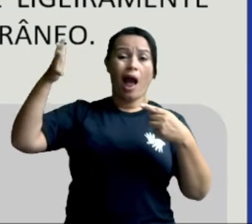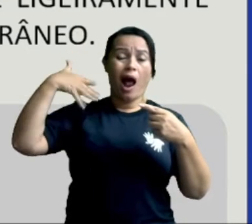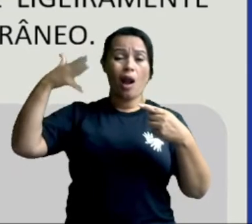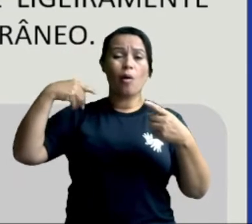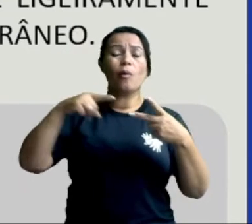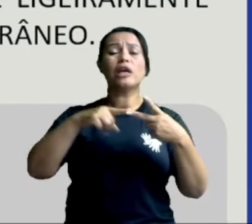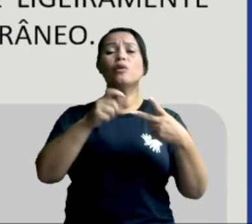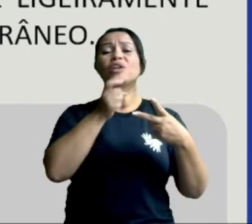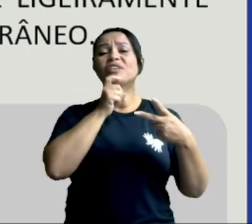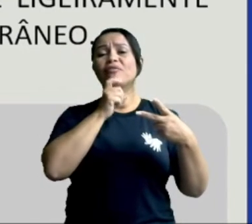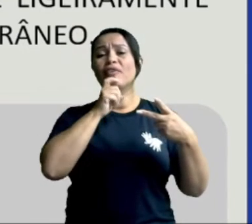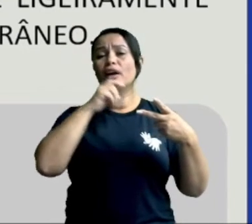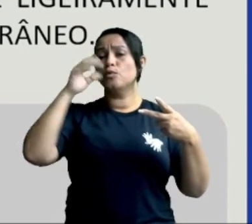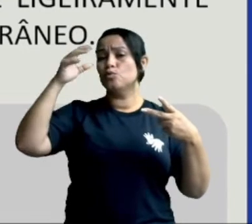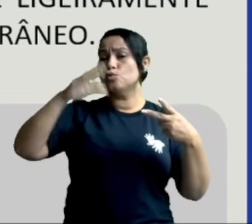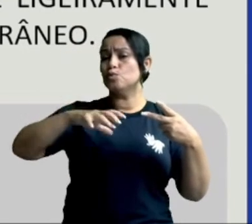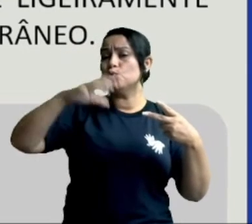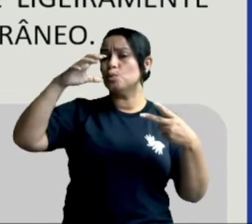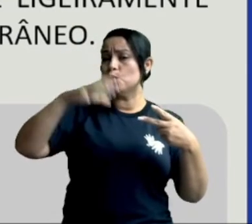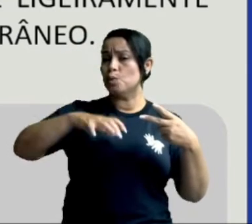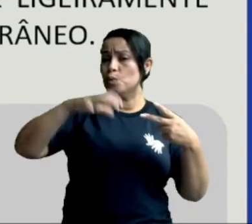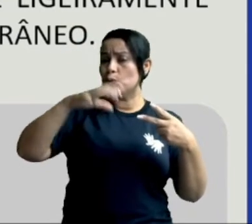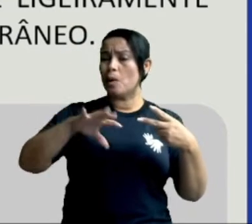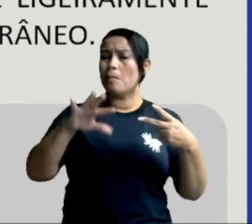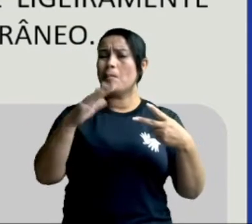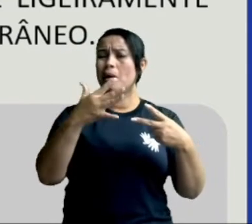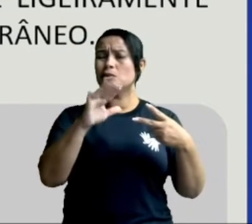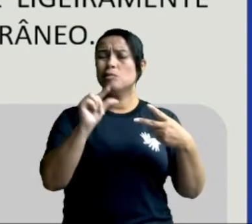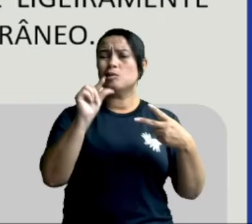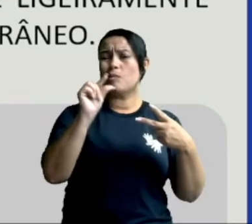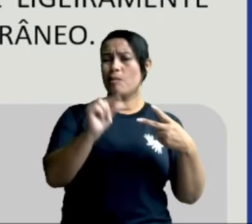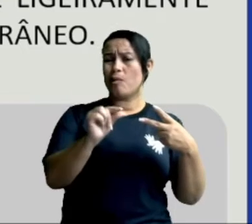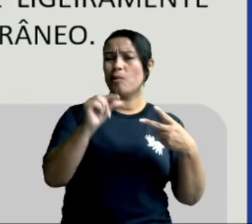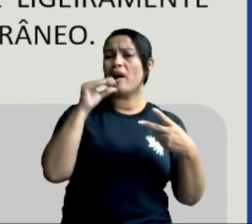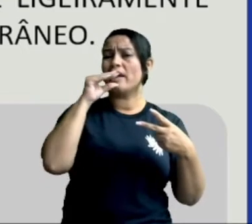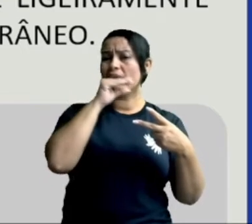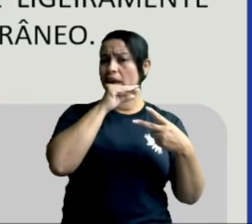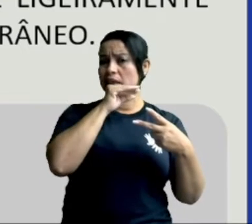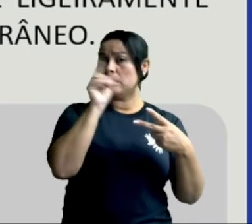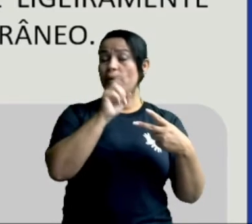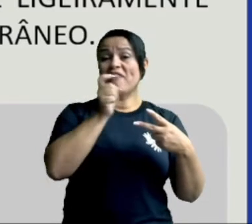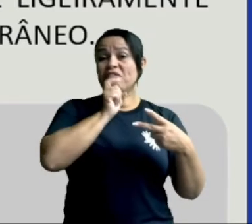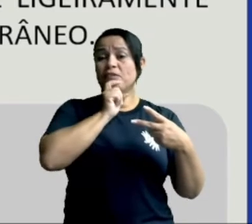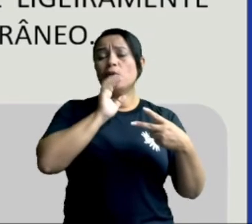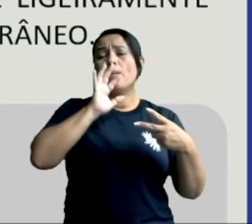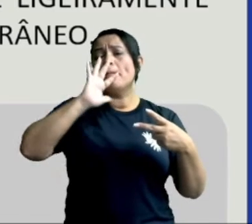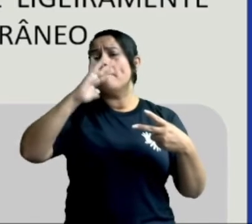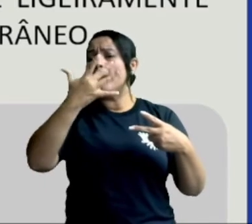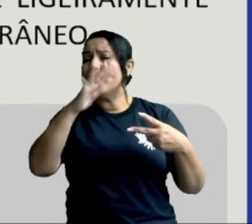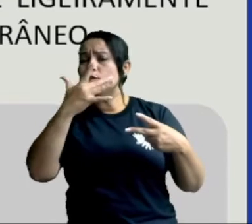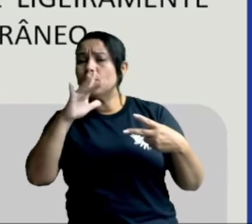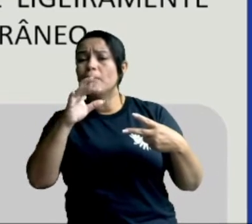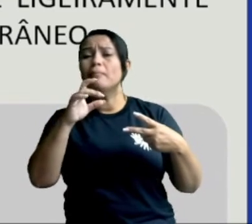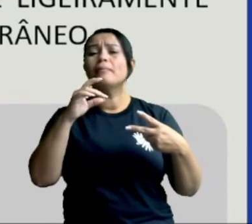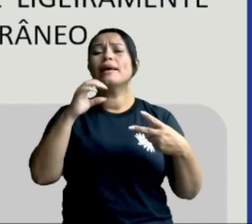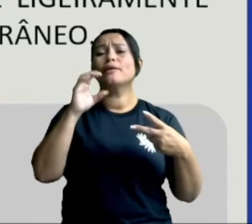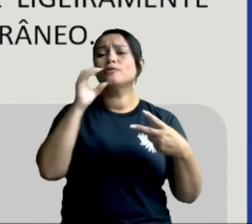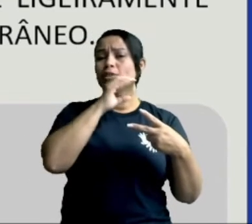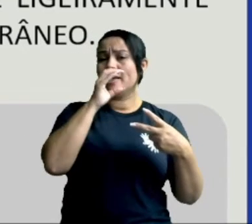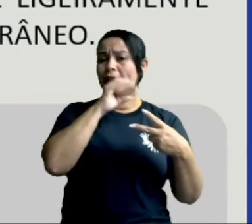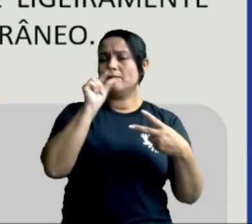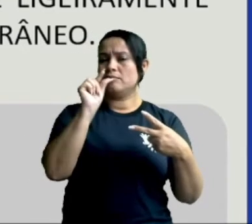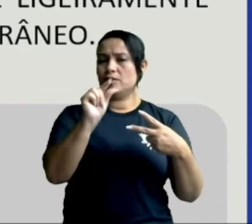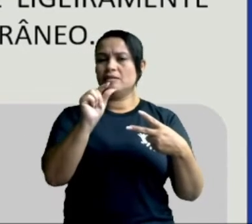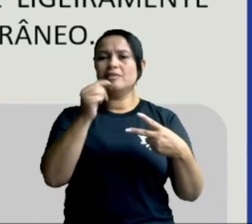e o inverno chuvoso e menos quente não quer dizer que é frio ele só vai ser um pouquinho